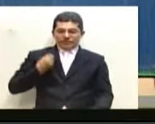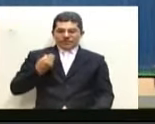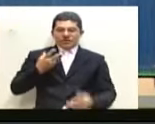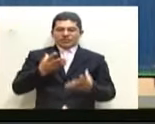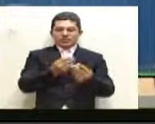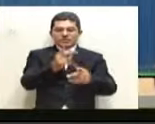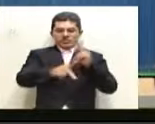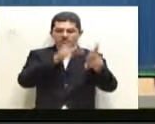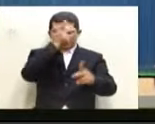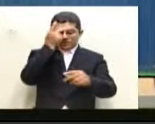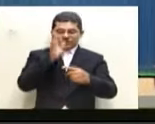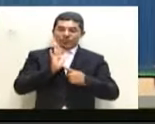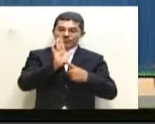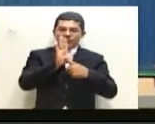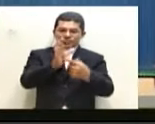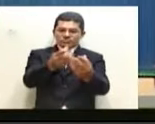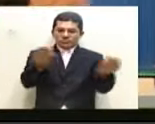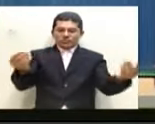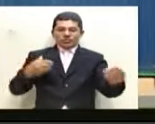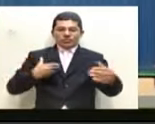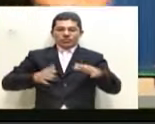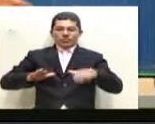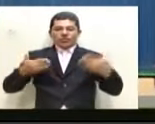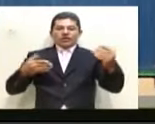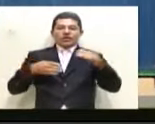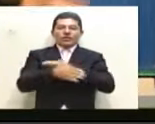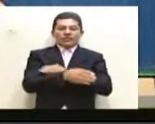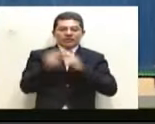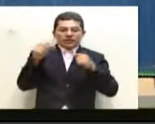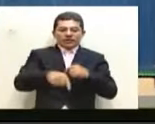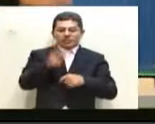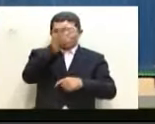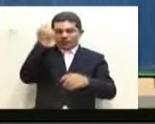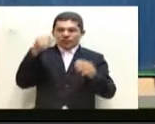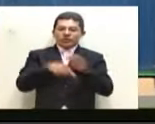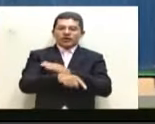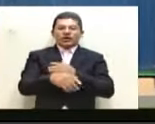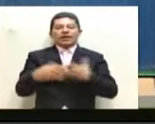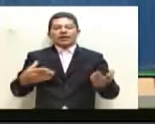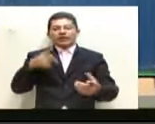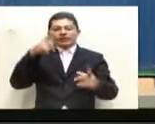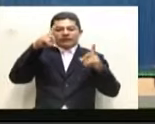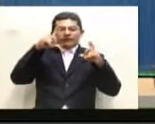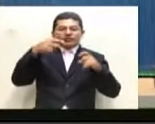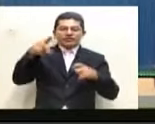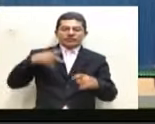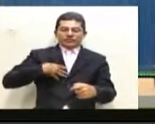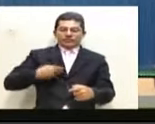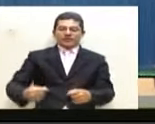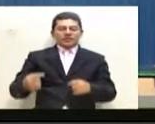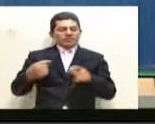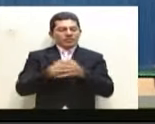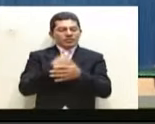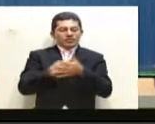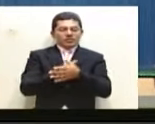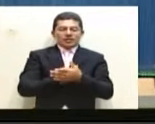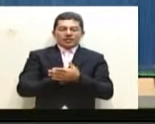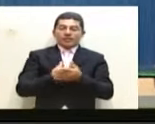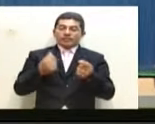Porque eu exponho ela demais. Quando eu entro aqui, todo mundo, cadê a Marcelinha? Cadê a Marcelinha? A foto da Marcelinha. Mas